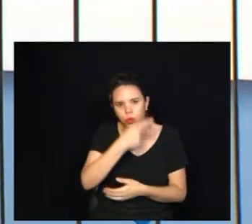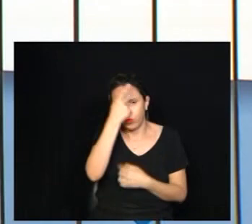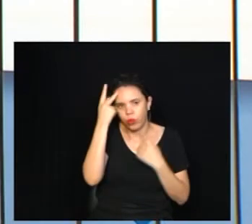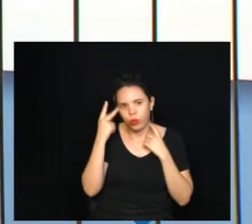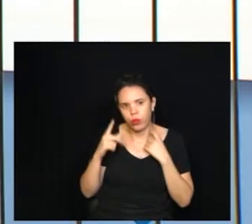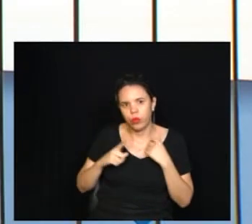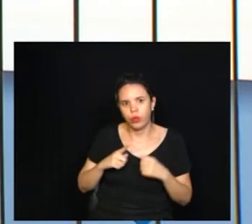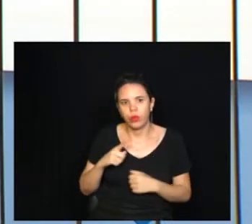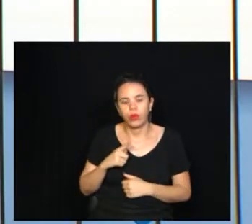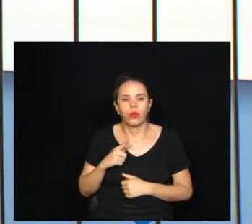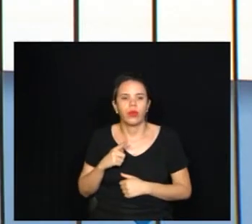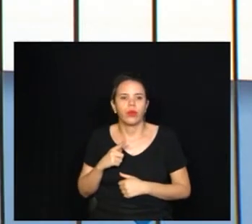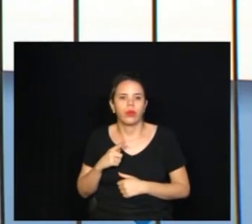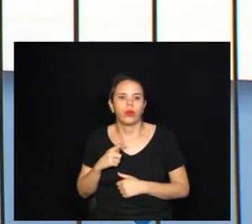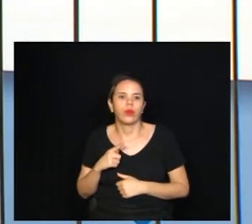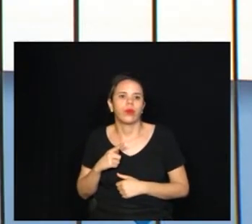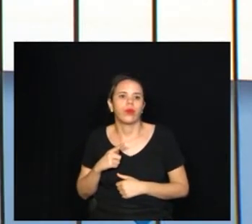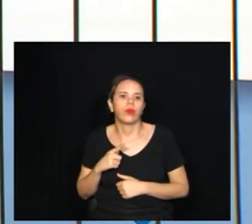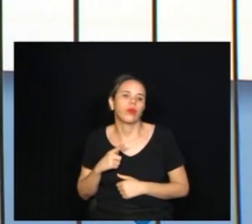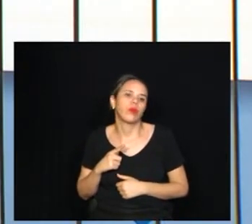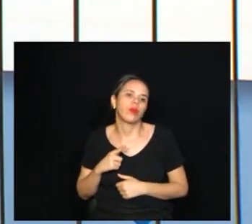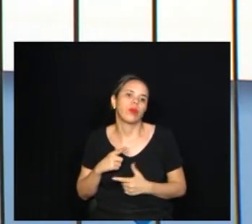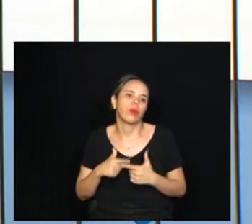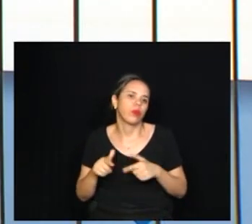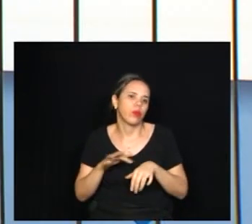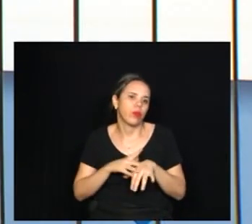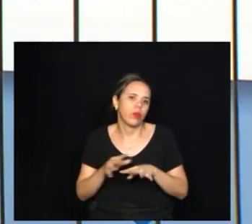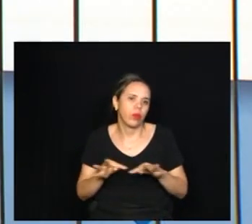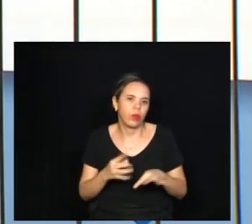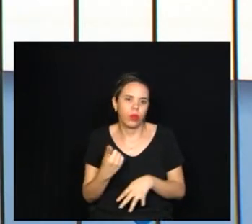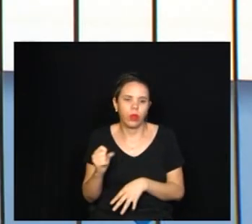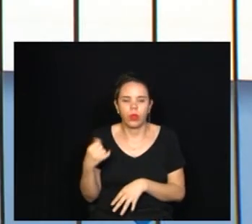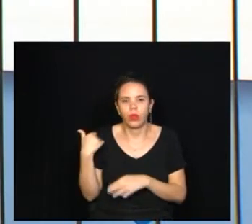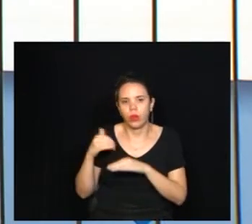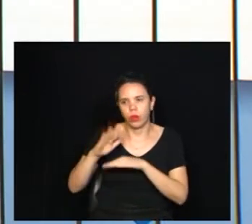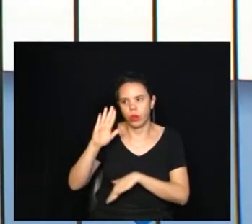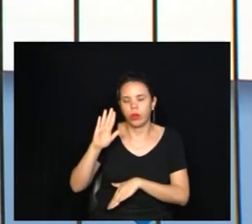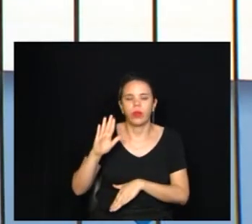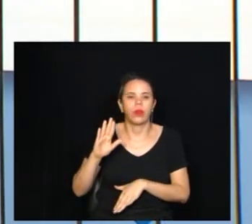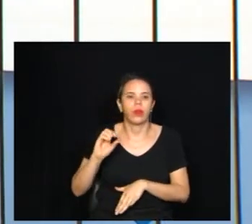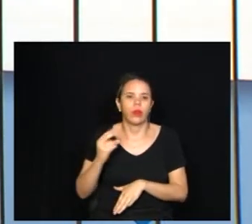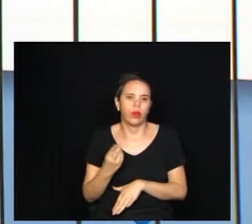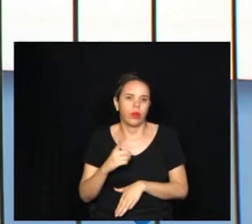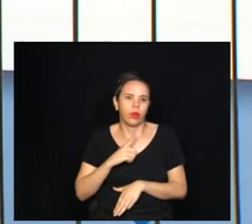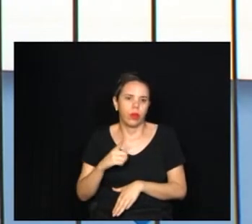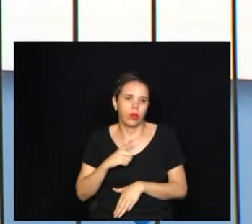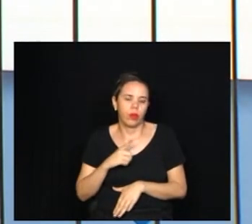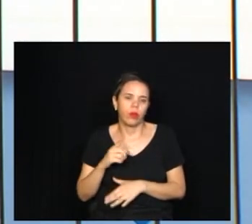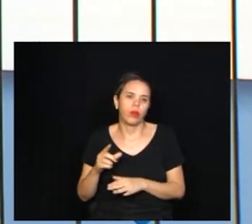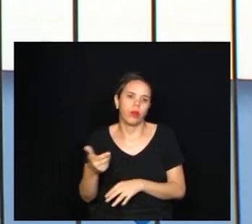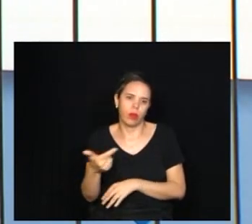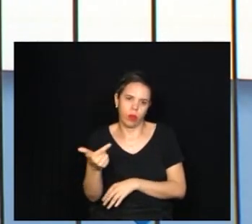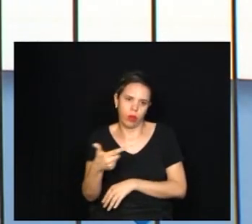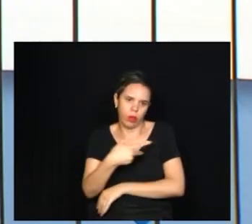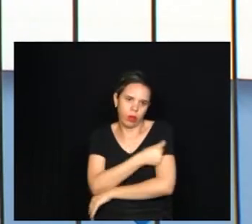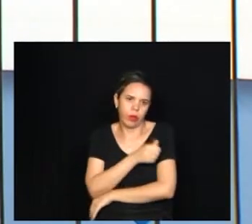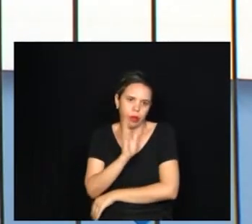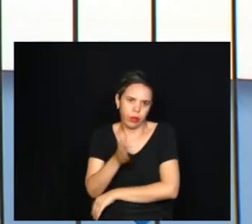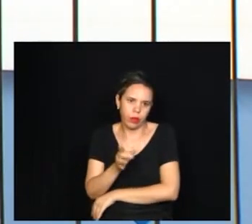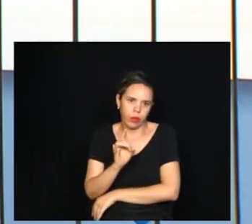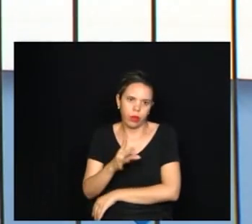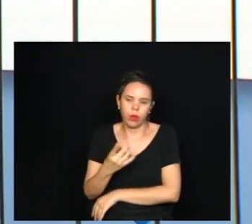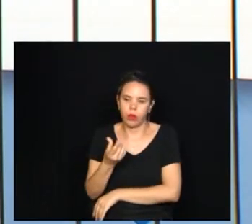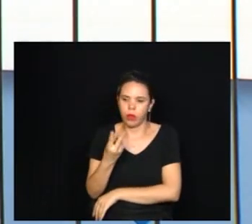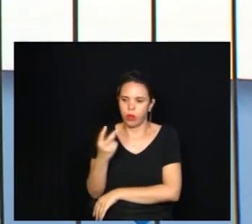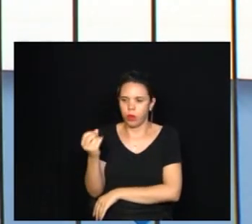pessoas com alto grau de imunossupressão com 18 anos ou mais, que tenham recebido a segunda dose há pelo